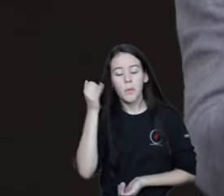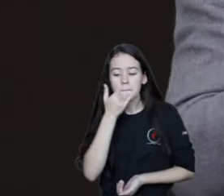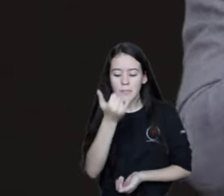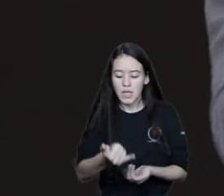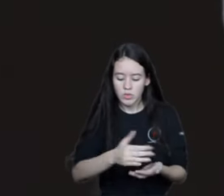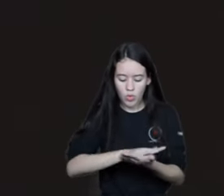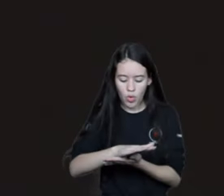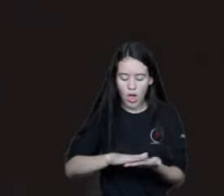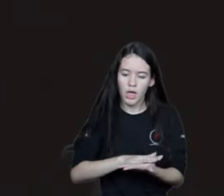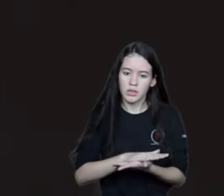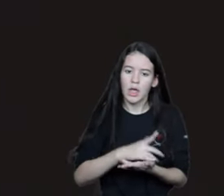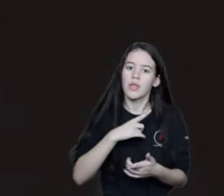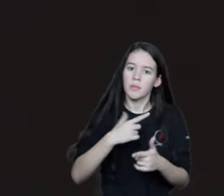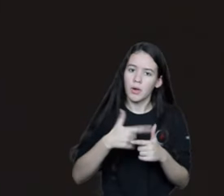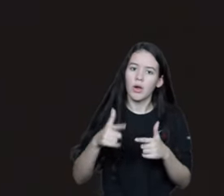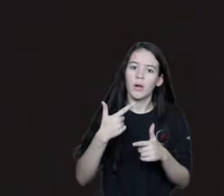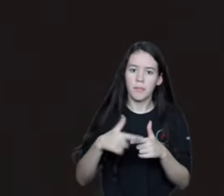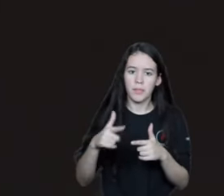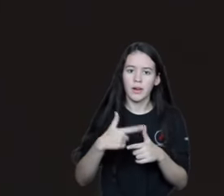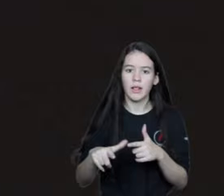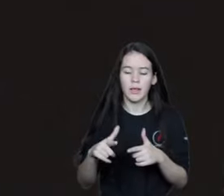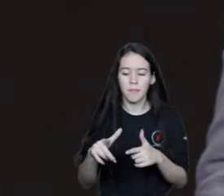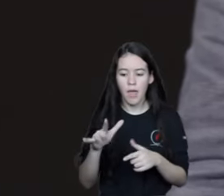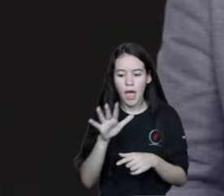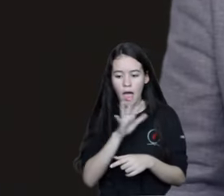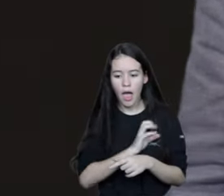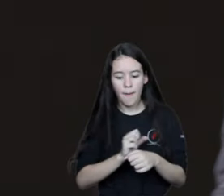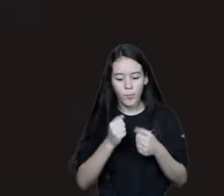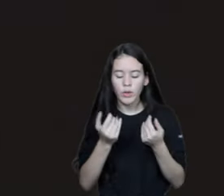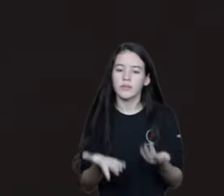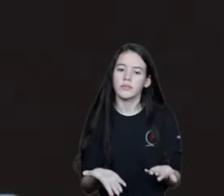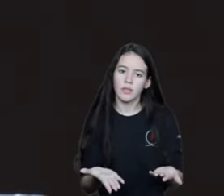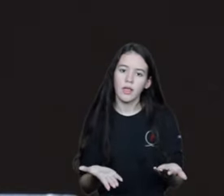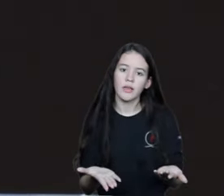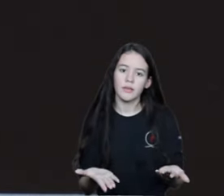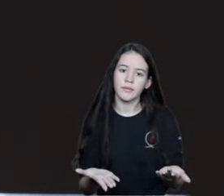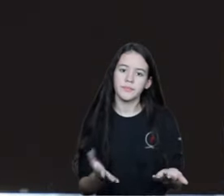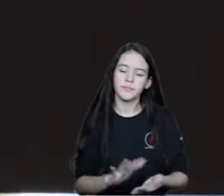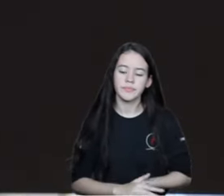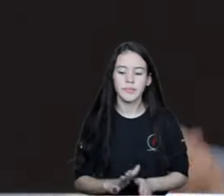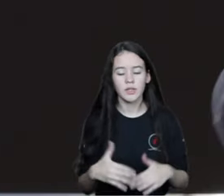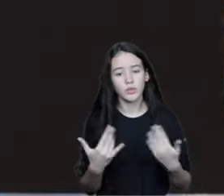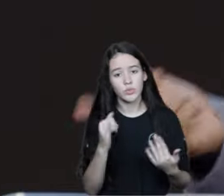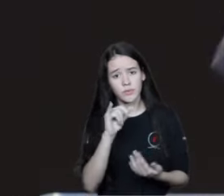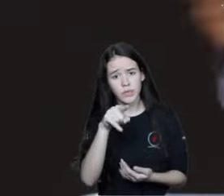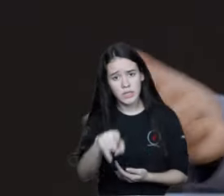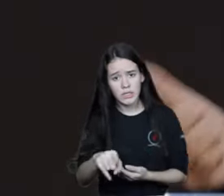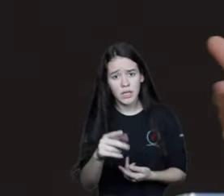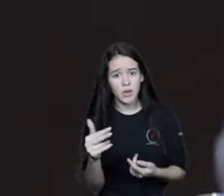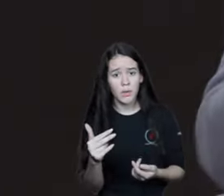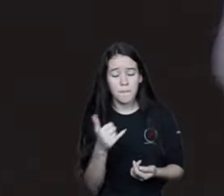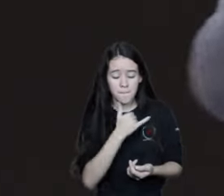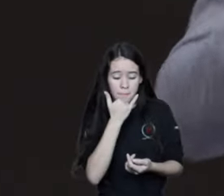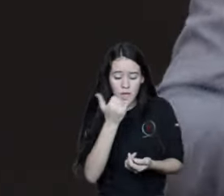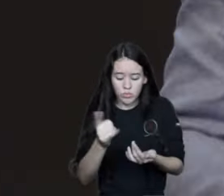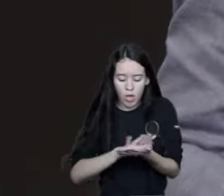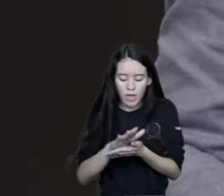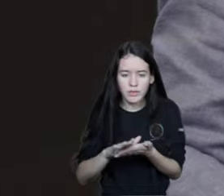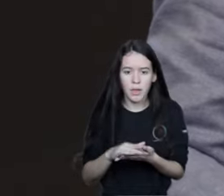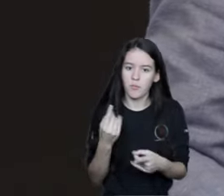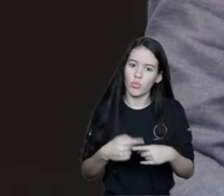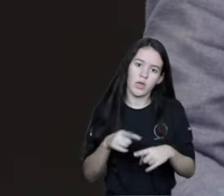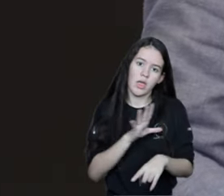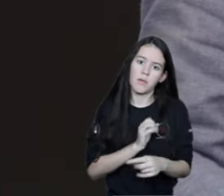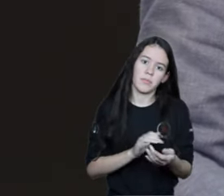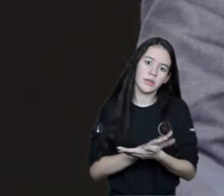não perdoa tem algum problema em relação a dar amor então se você não é capaz de perdoar é porque você não